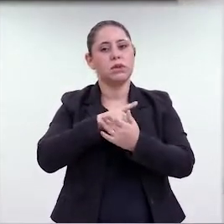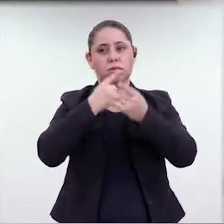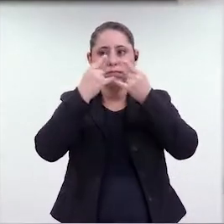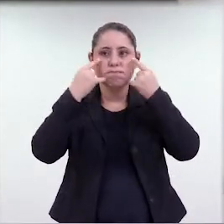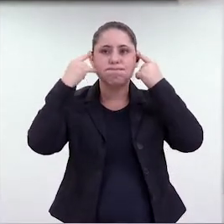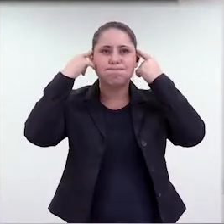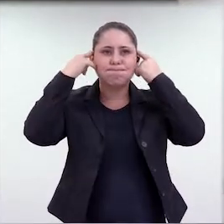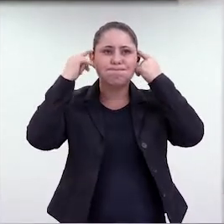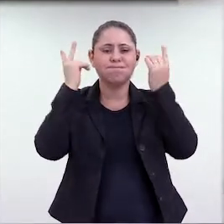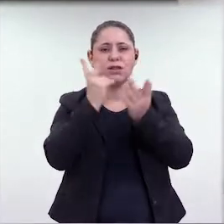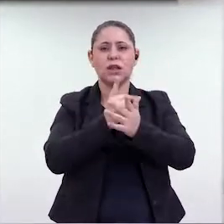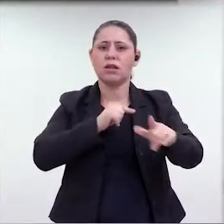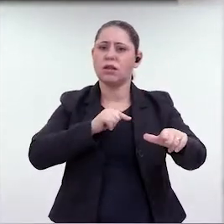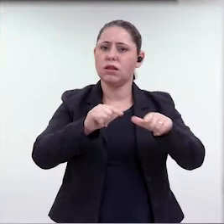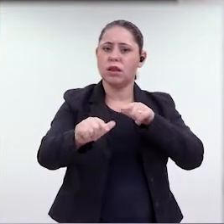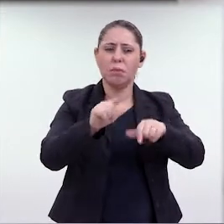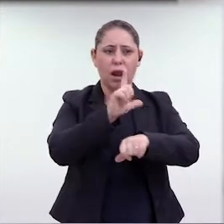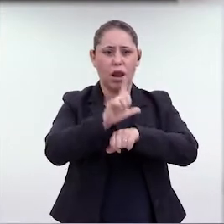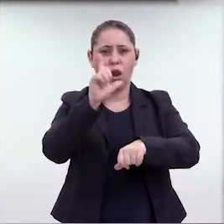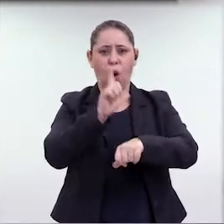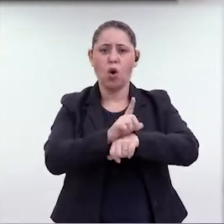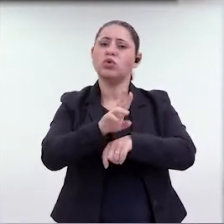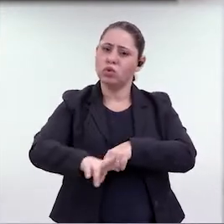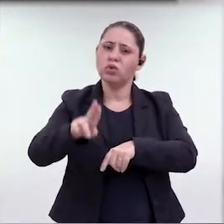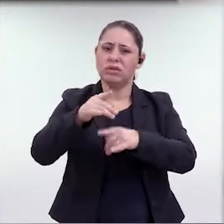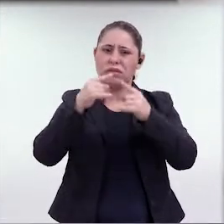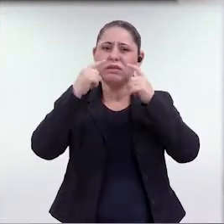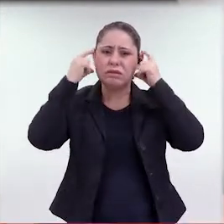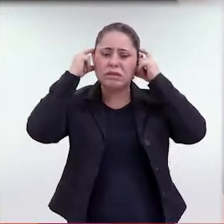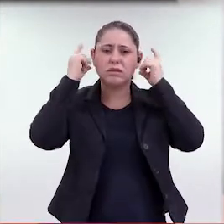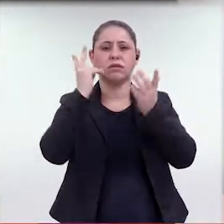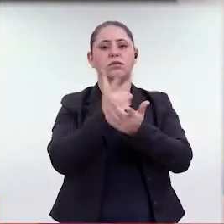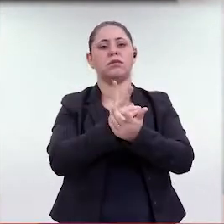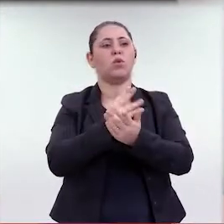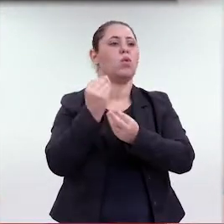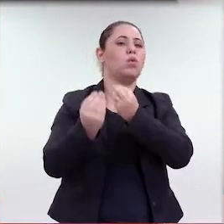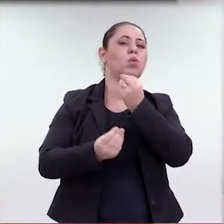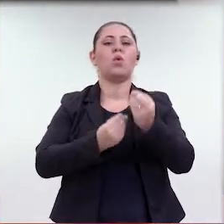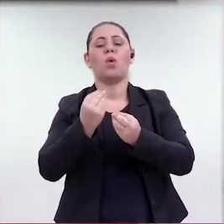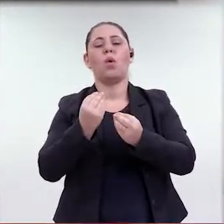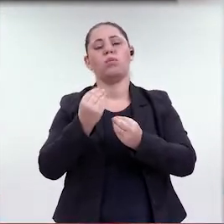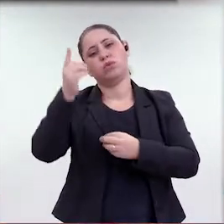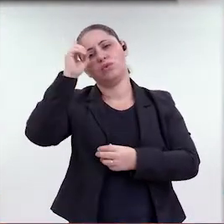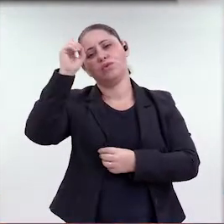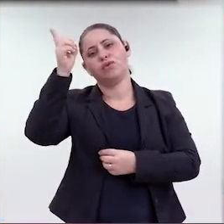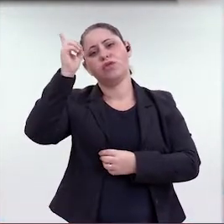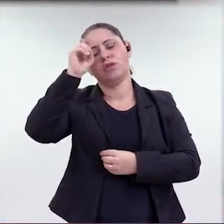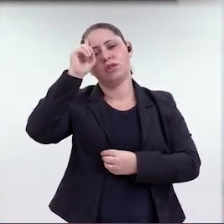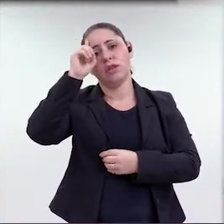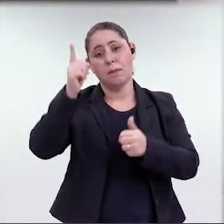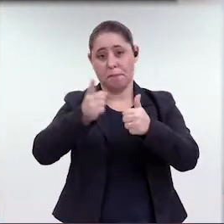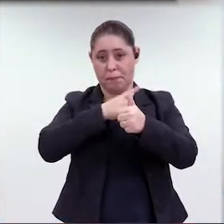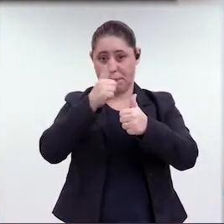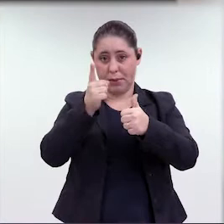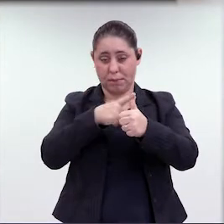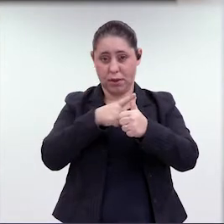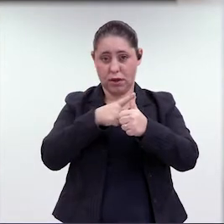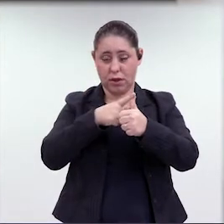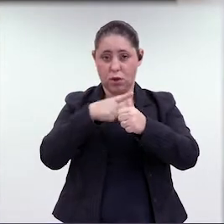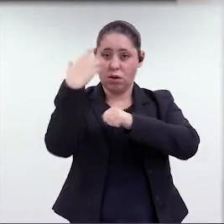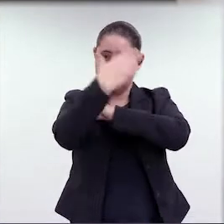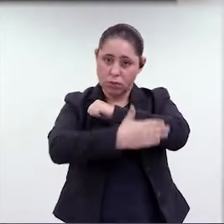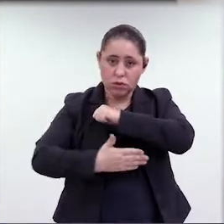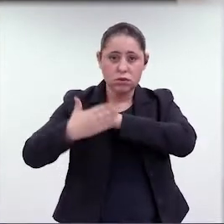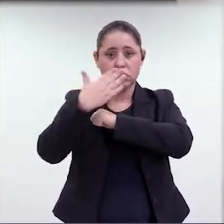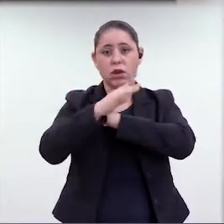algo no seu rosto, né? Muitas pessoas trabalhando no comércio ali com a máscara. E como é que vocês agem no dia a dia para primeiro, né,